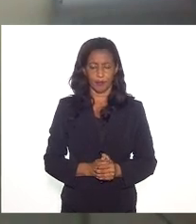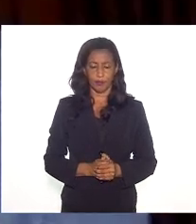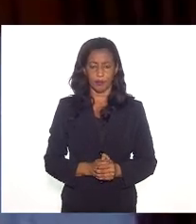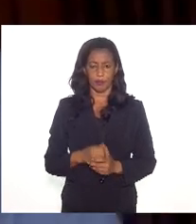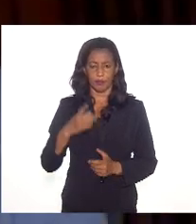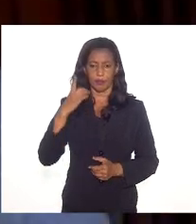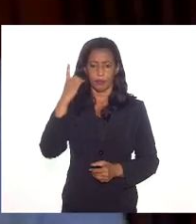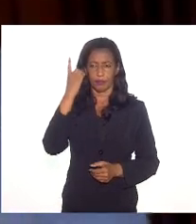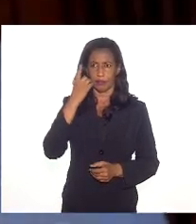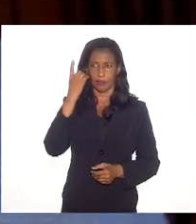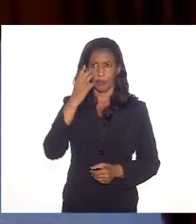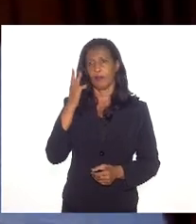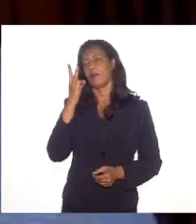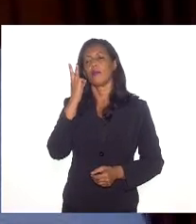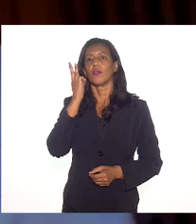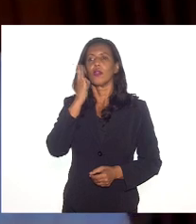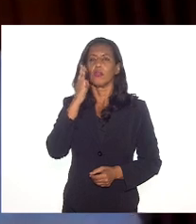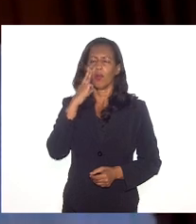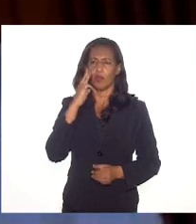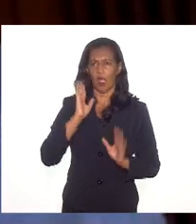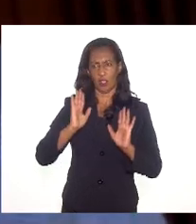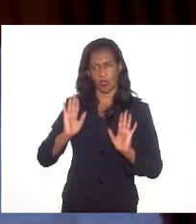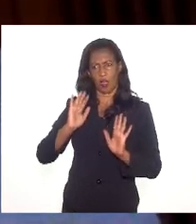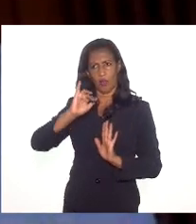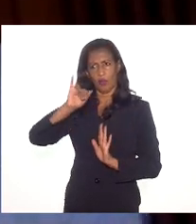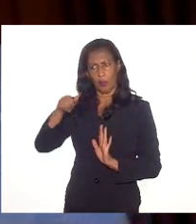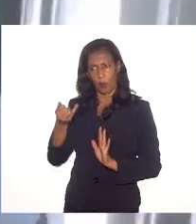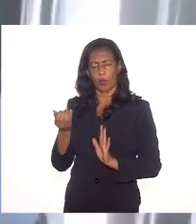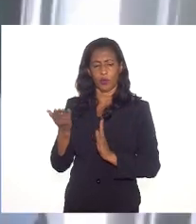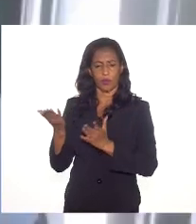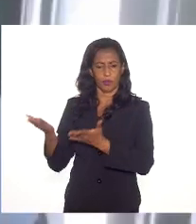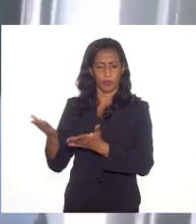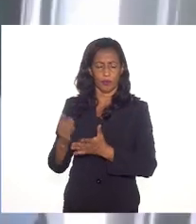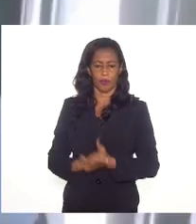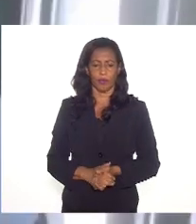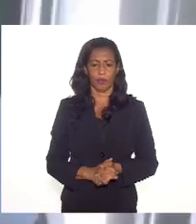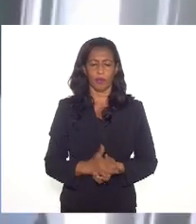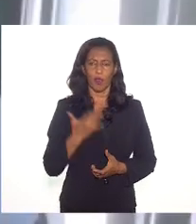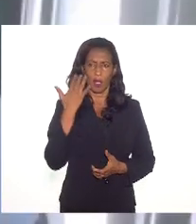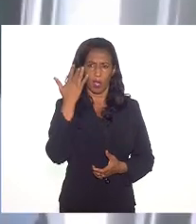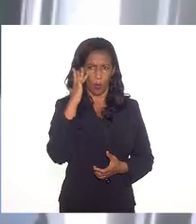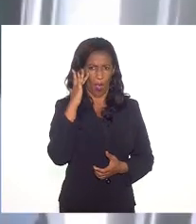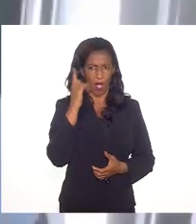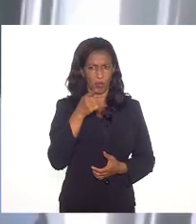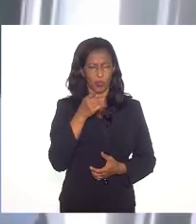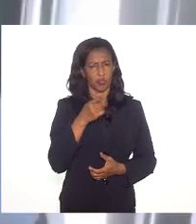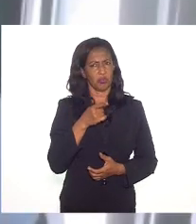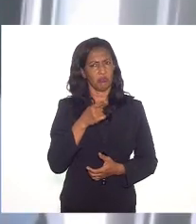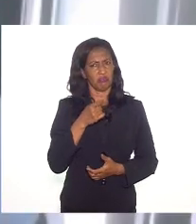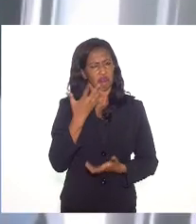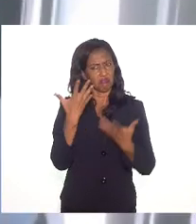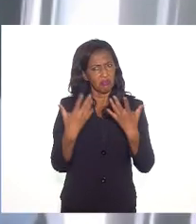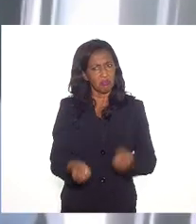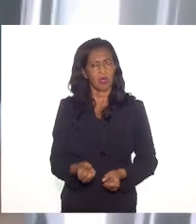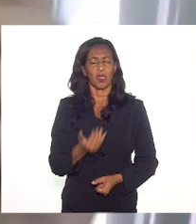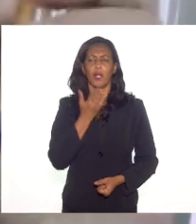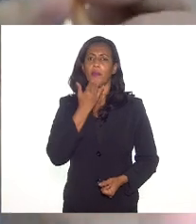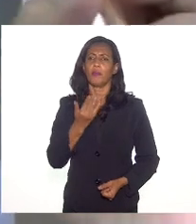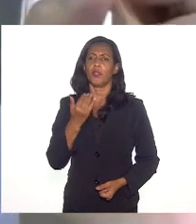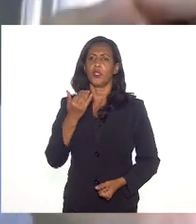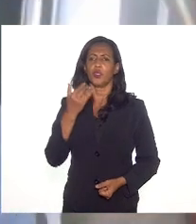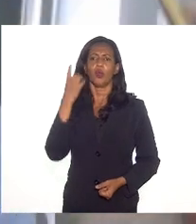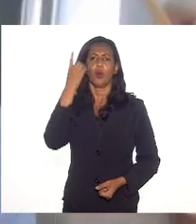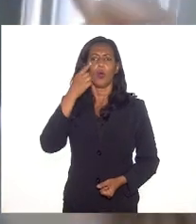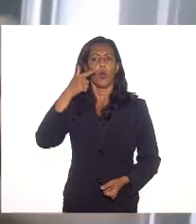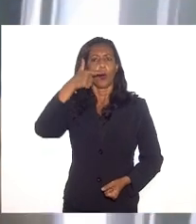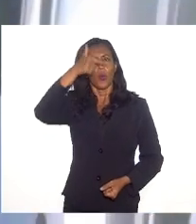Deputado Valdec, mas já vou conceder vista para o deputado Luiz Paulo. Deputado Valdec. Eu acho que é pertinente o pedido de vista do deputado Luiz Paulo, porque como o projeto